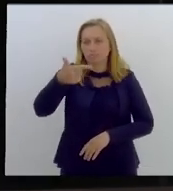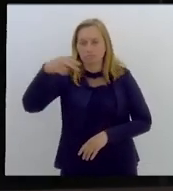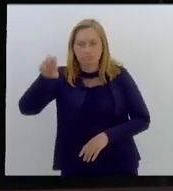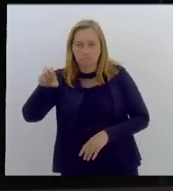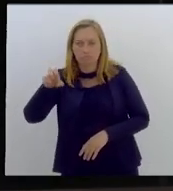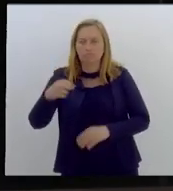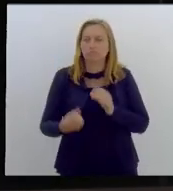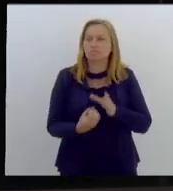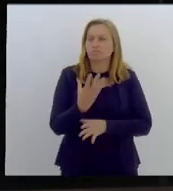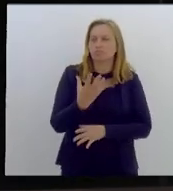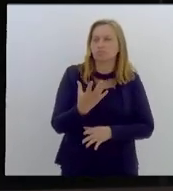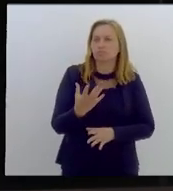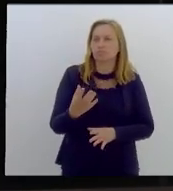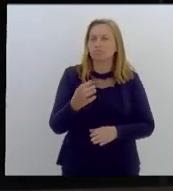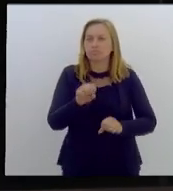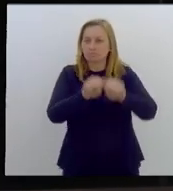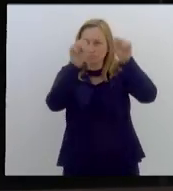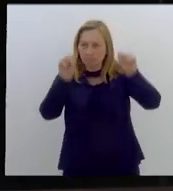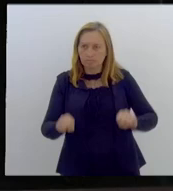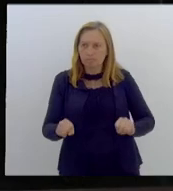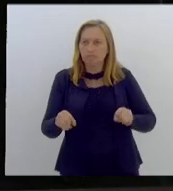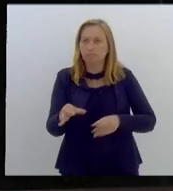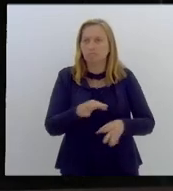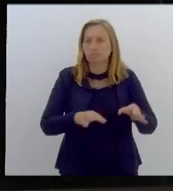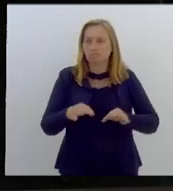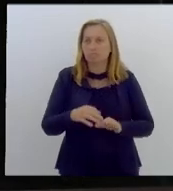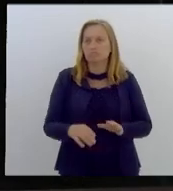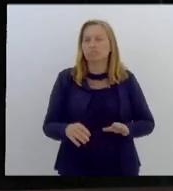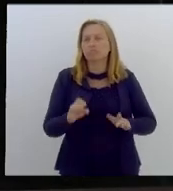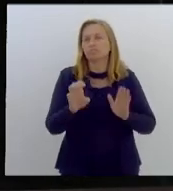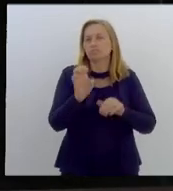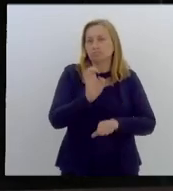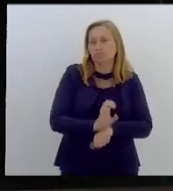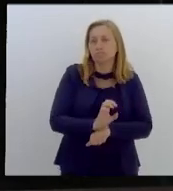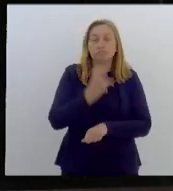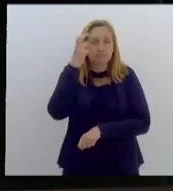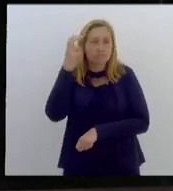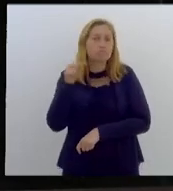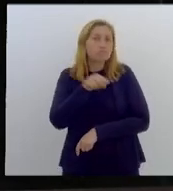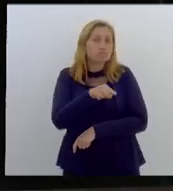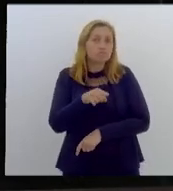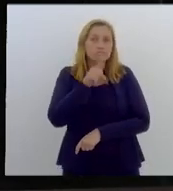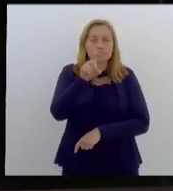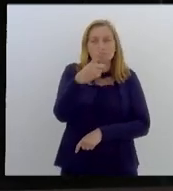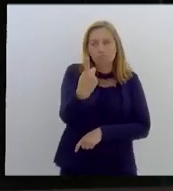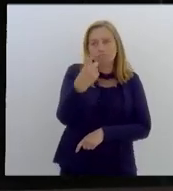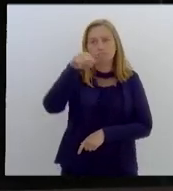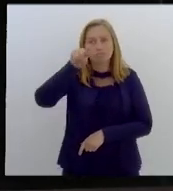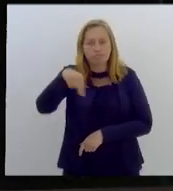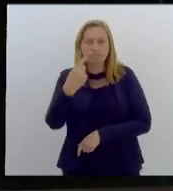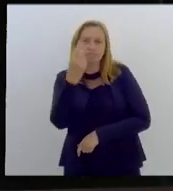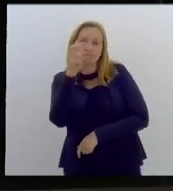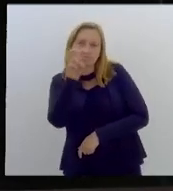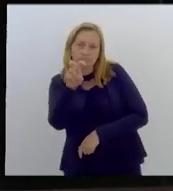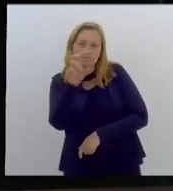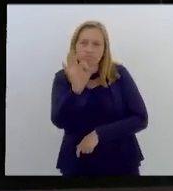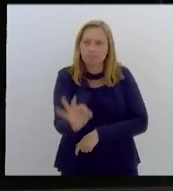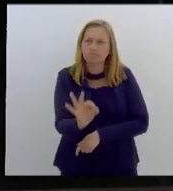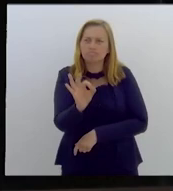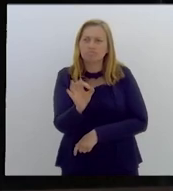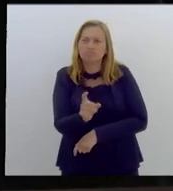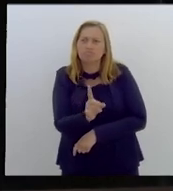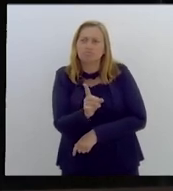7035/2015, que cria o sistema e o Plano Estadual de Cultura. É isso daqui, 1,5%. Isso